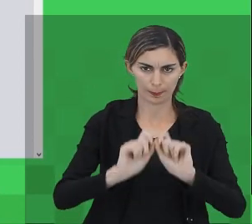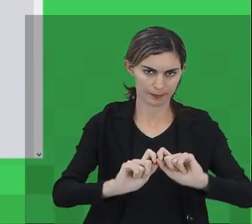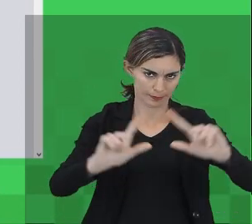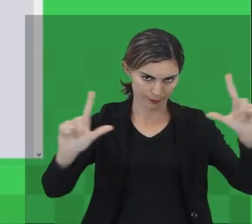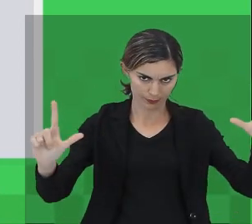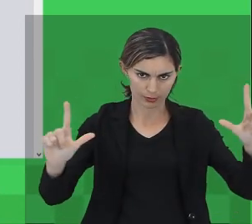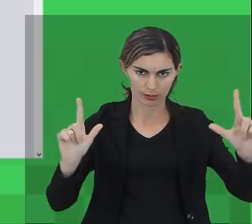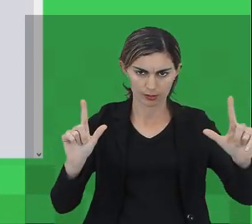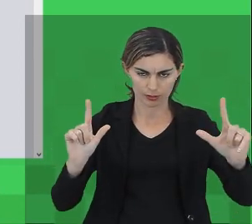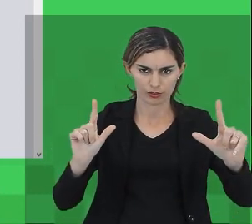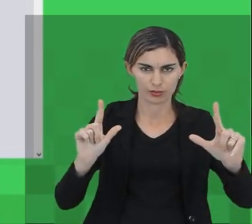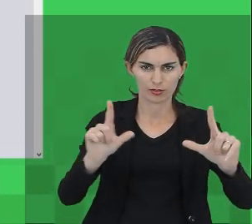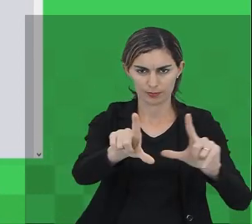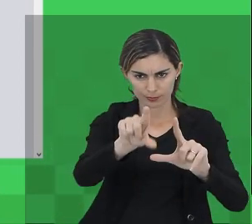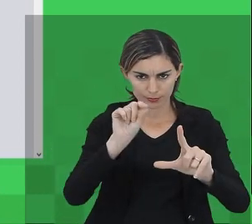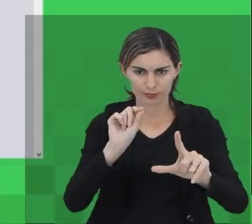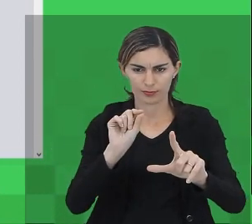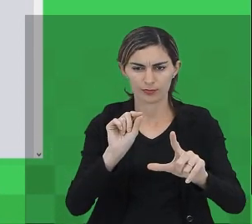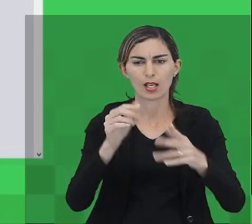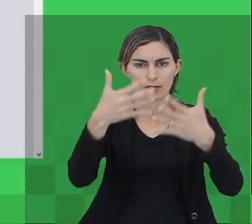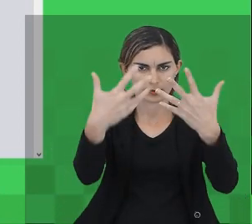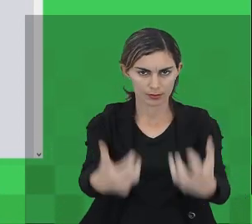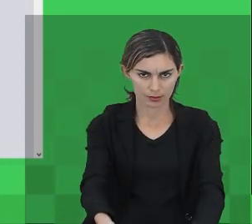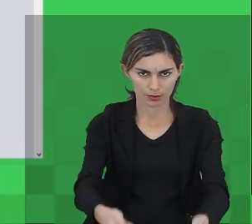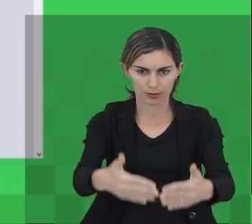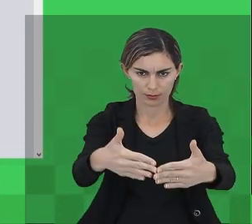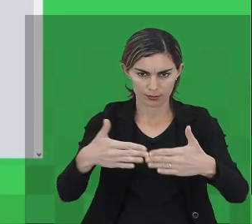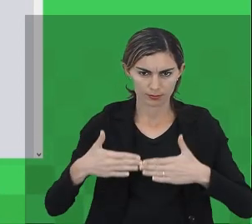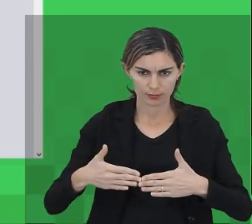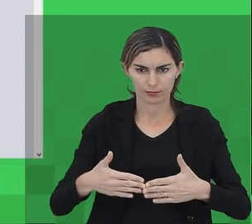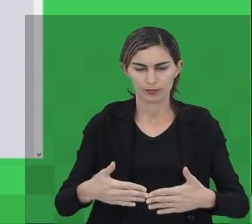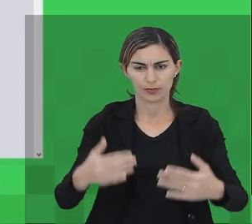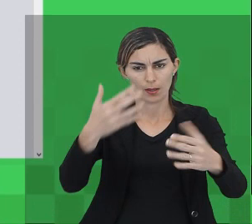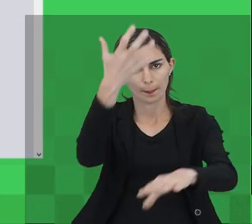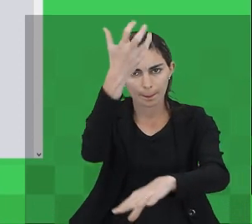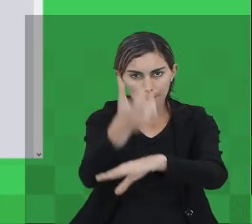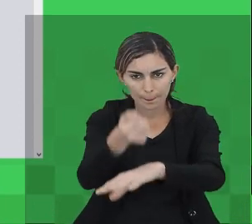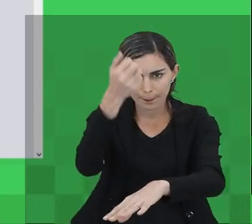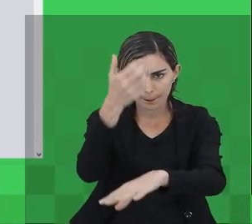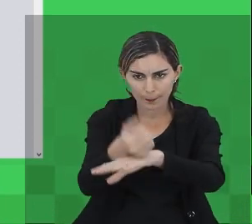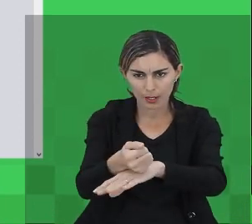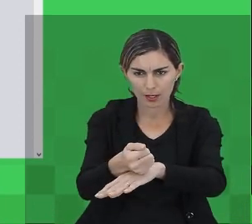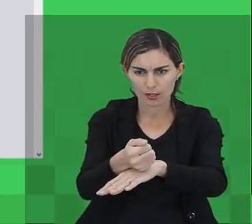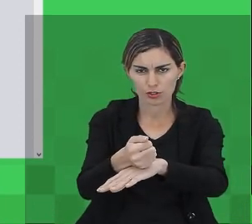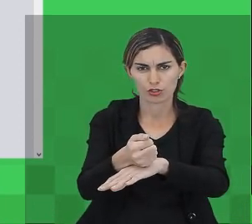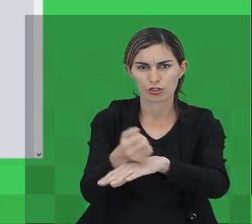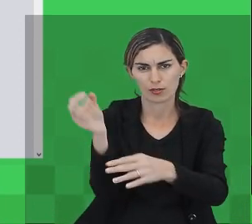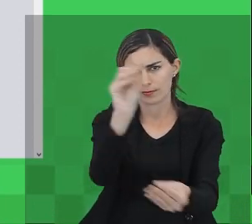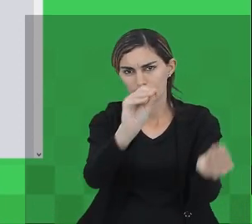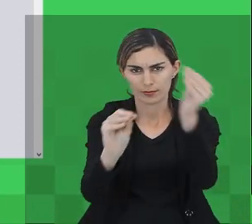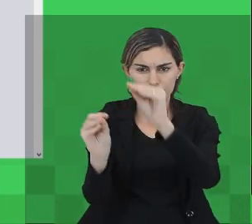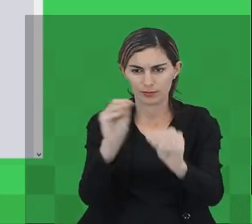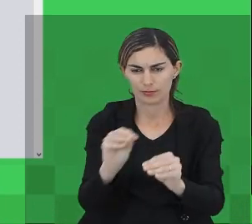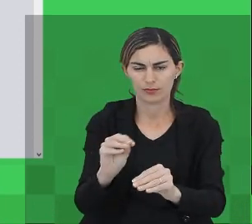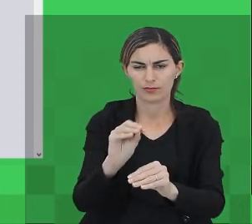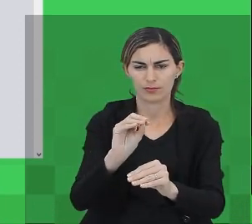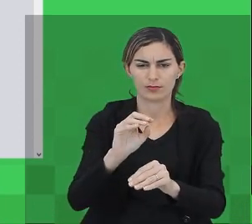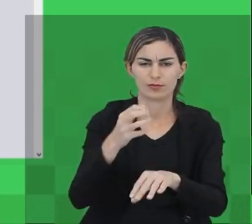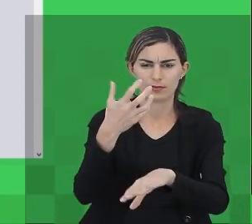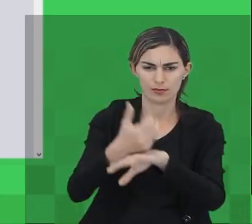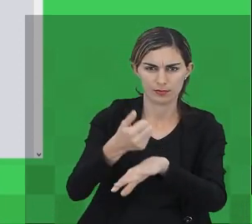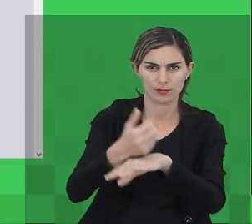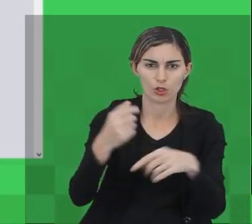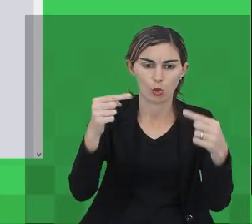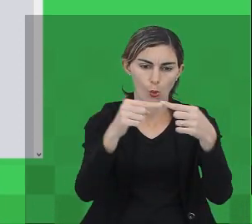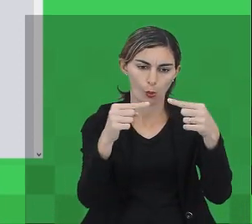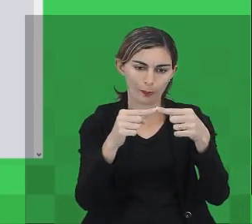Vamos para essa página, selecione aceitar a licença e baixe o arquivo de instalação do